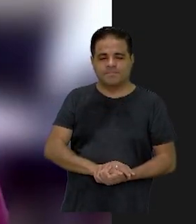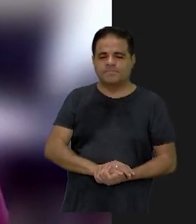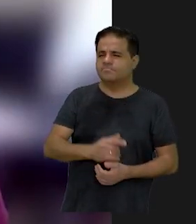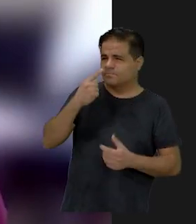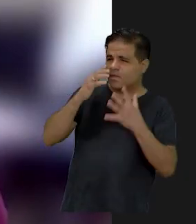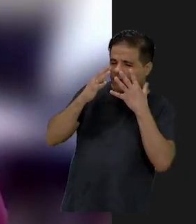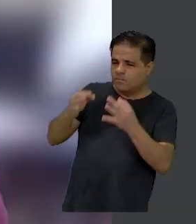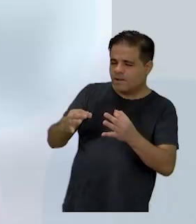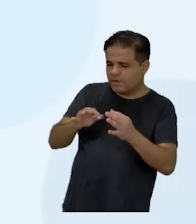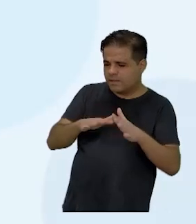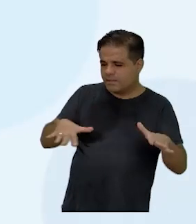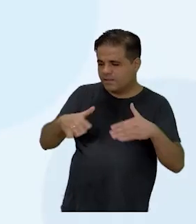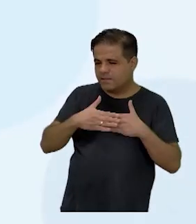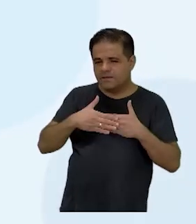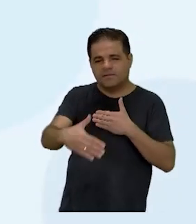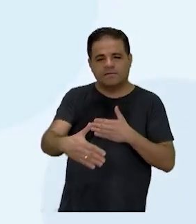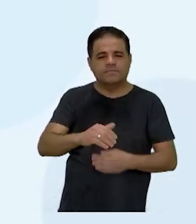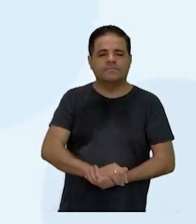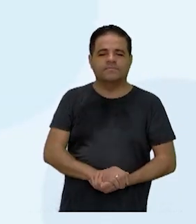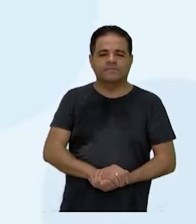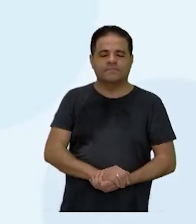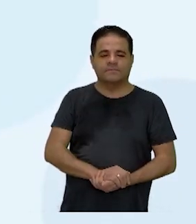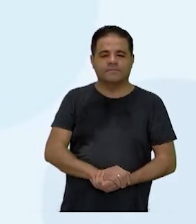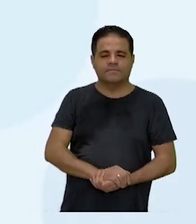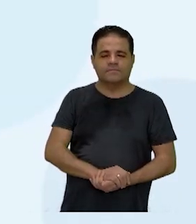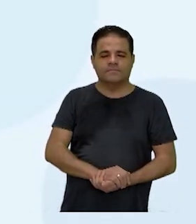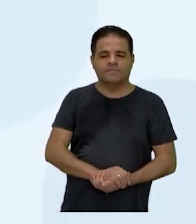conhece. O componente